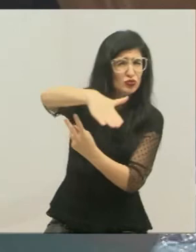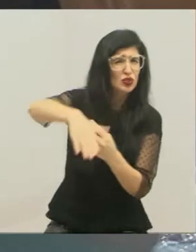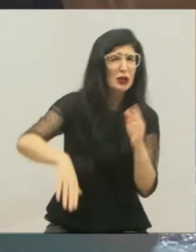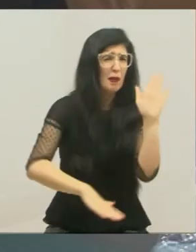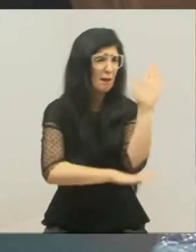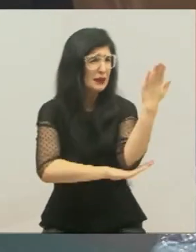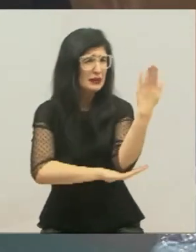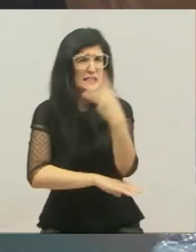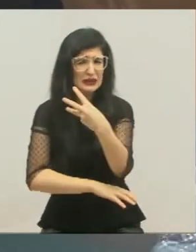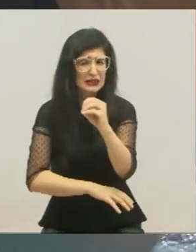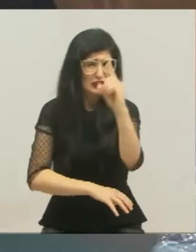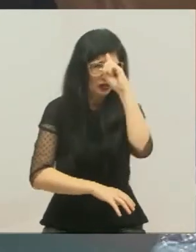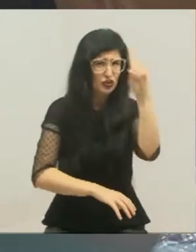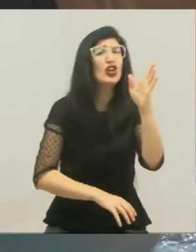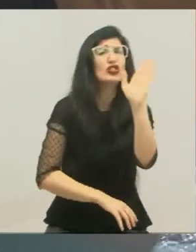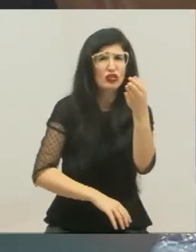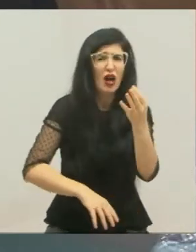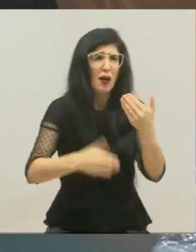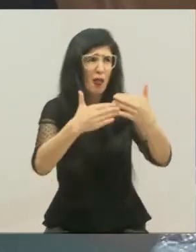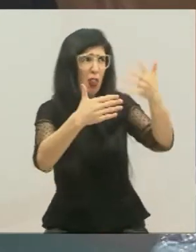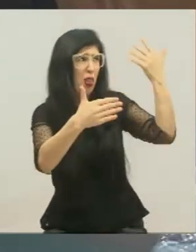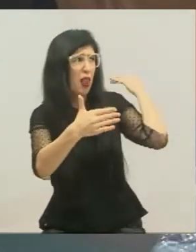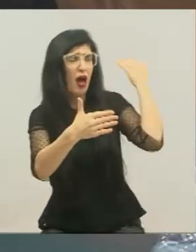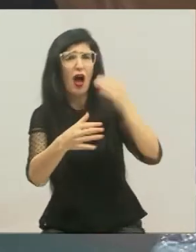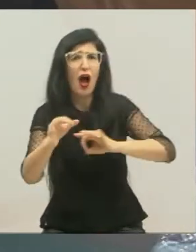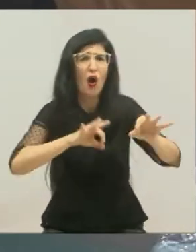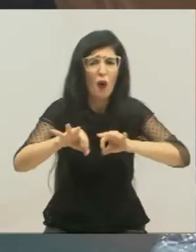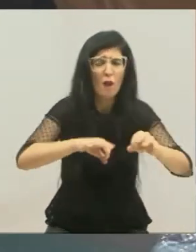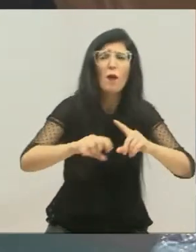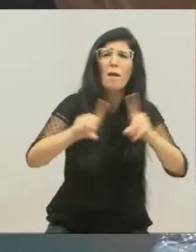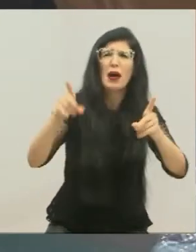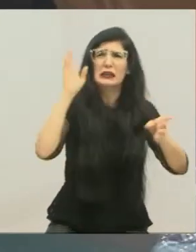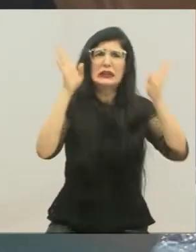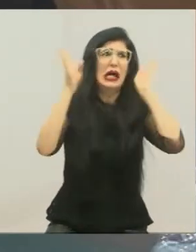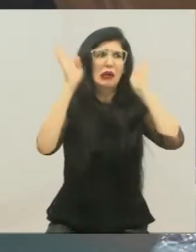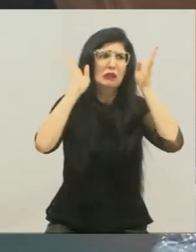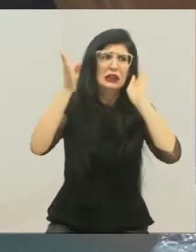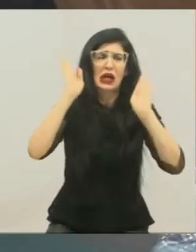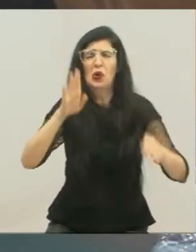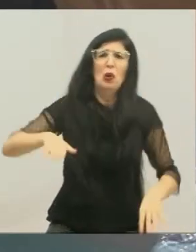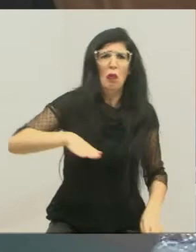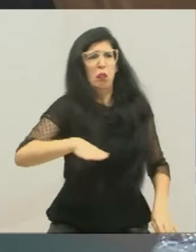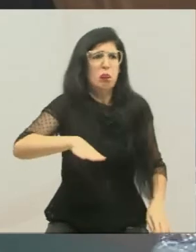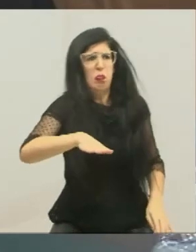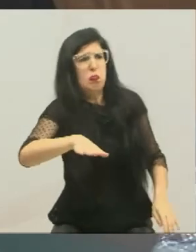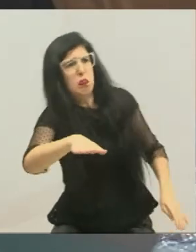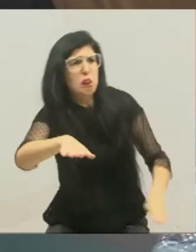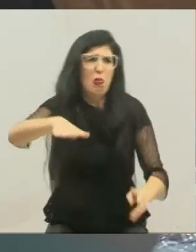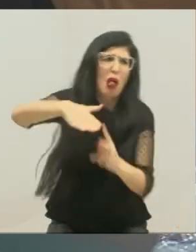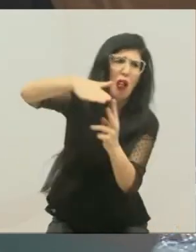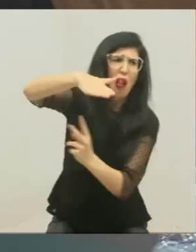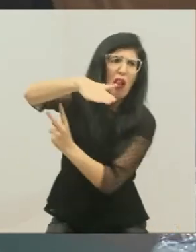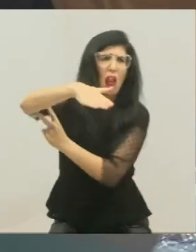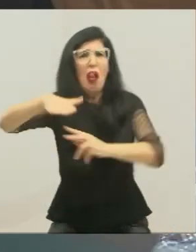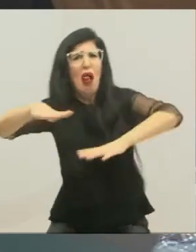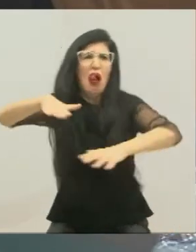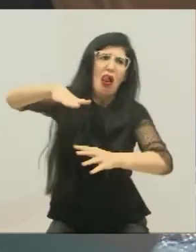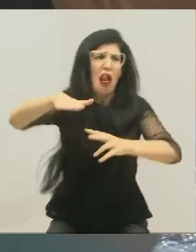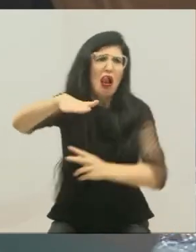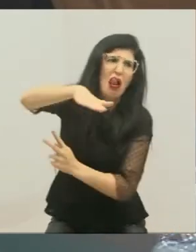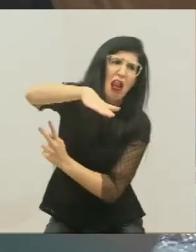feita a manutenção, justamente porque passou algum carro de grande porte lá e deteriorou a ponte. E aí, por falta